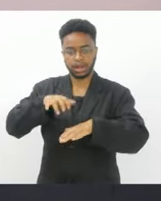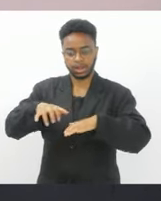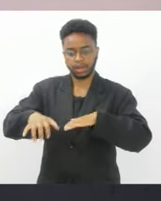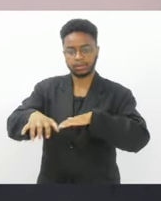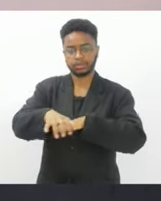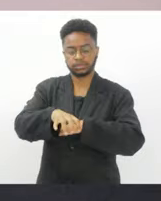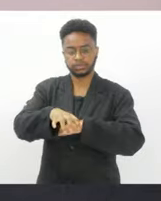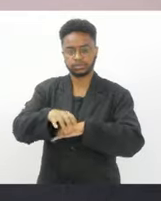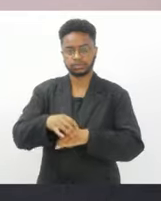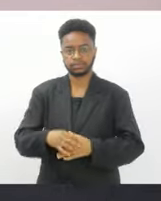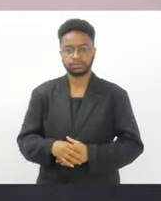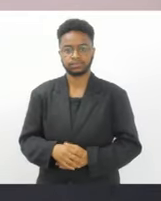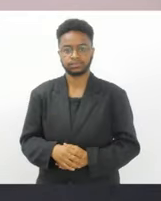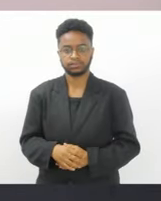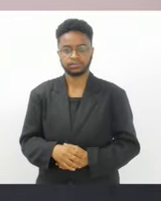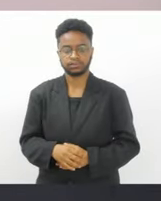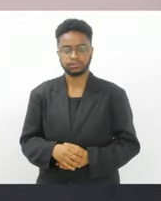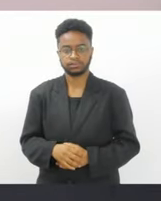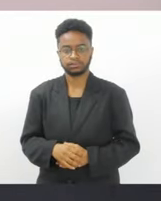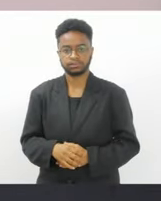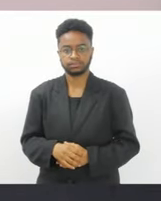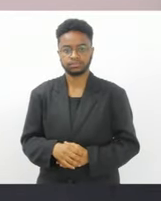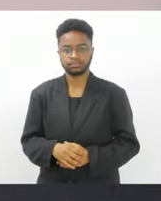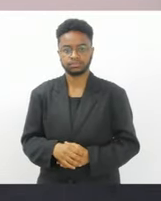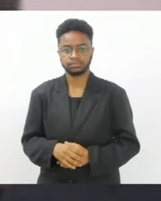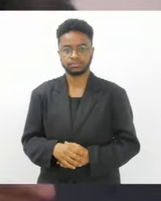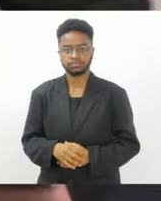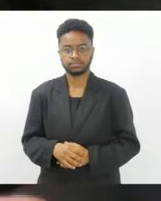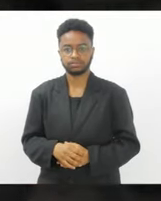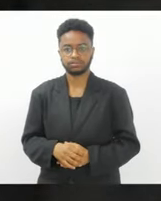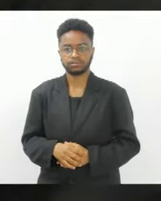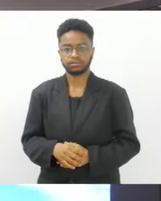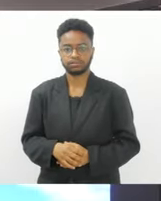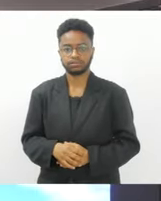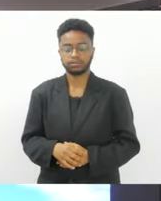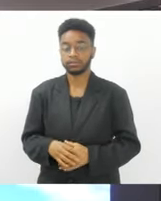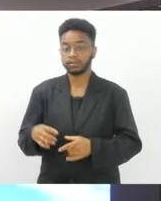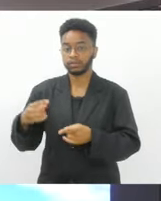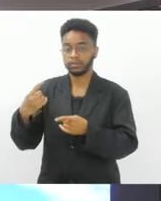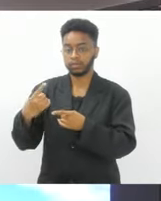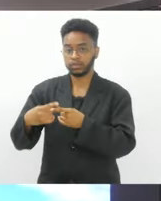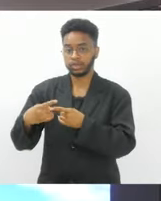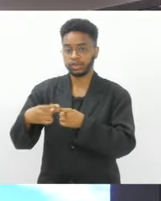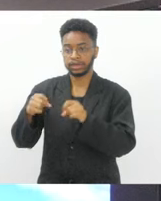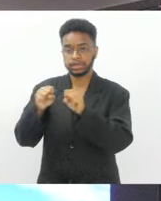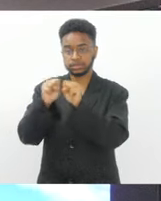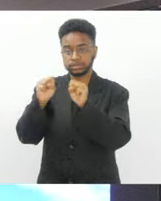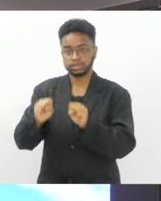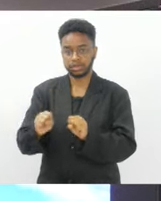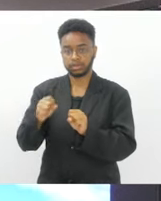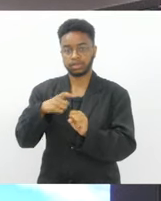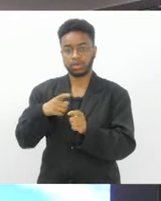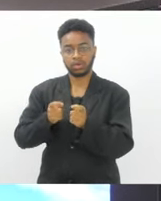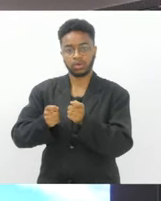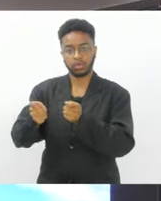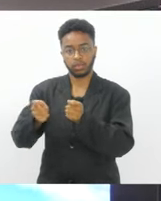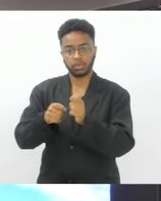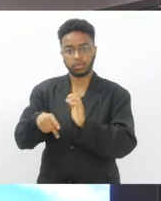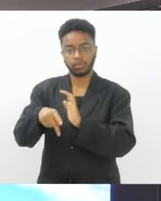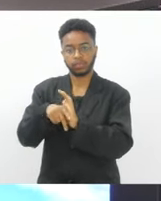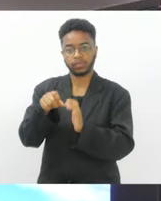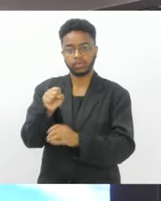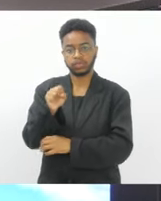metropolitana, visto que esse sistema é operado pela Supervia